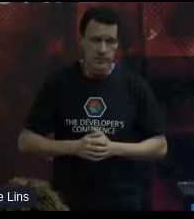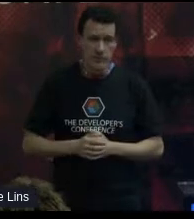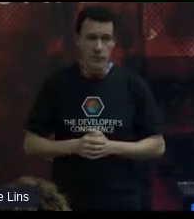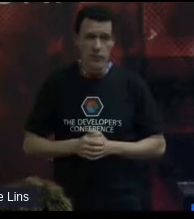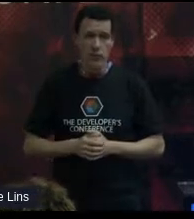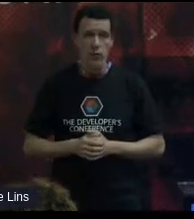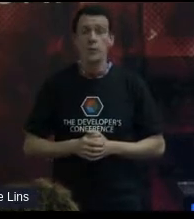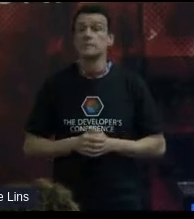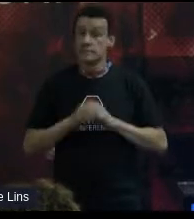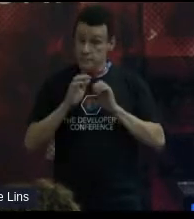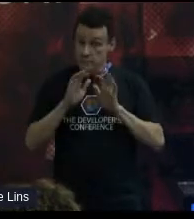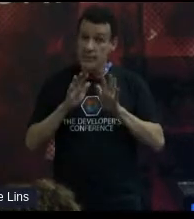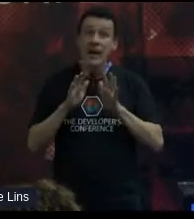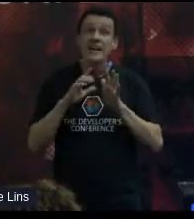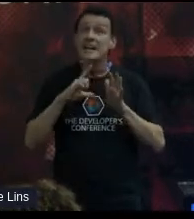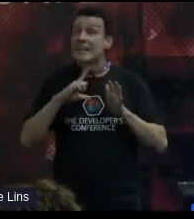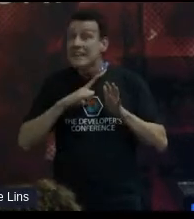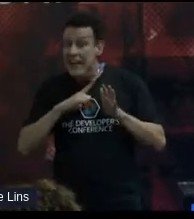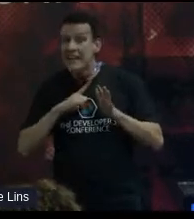hoje. grave, né, Flávio?